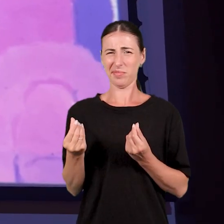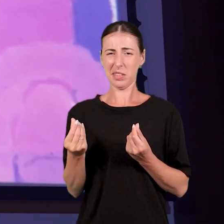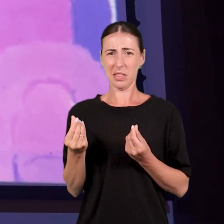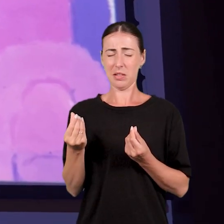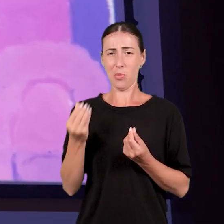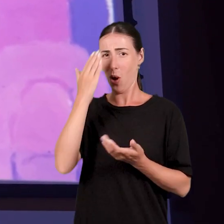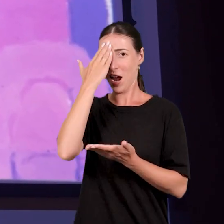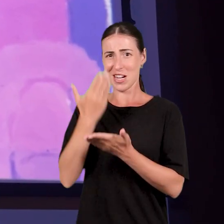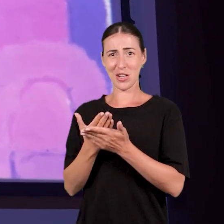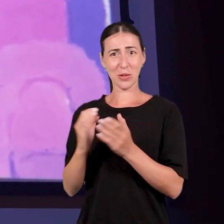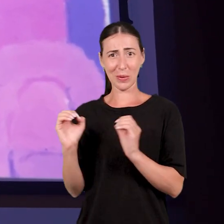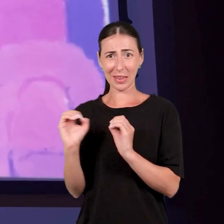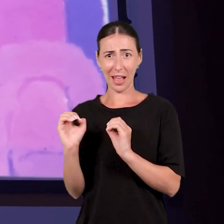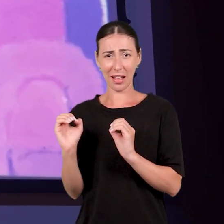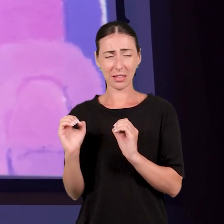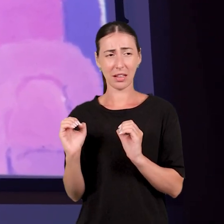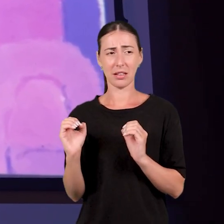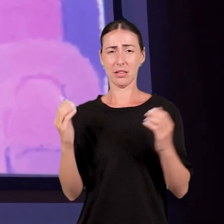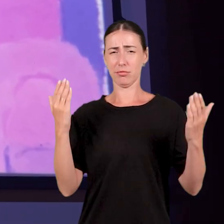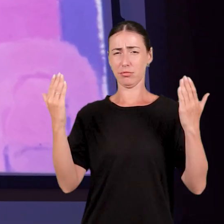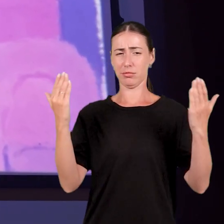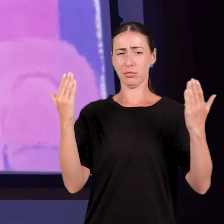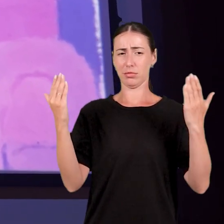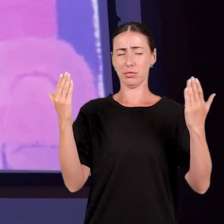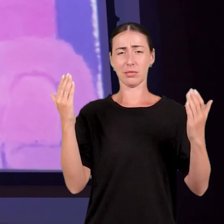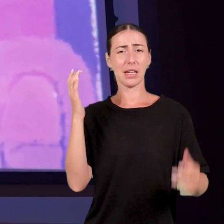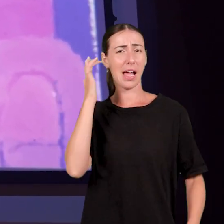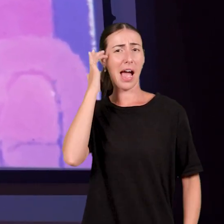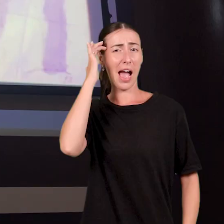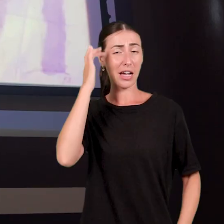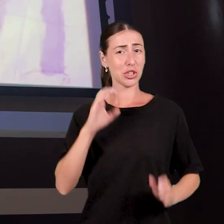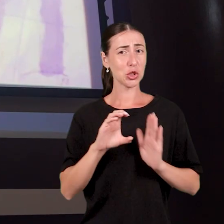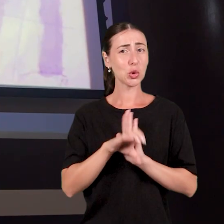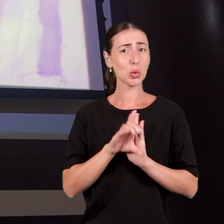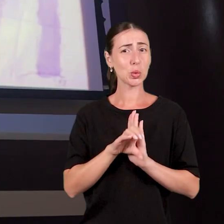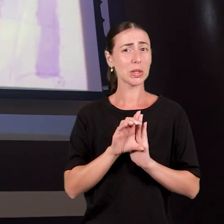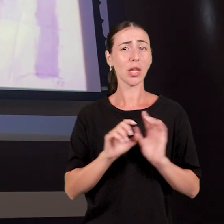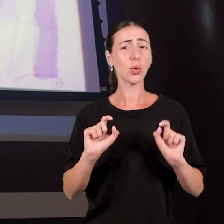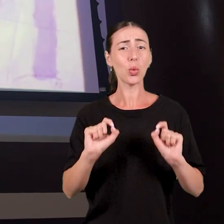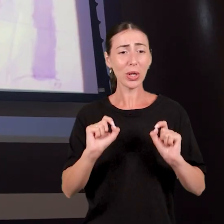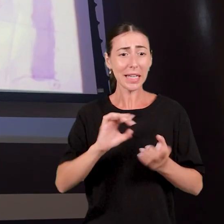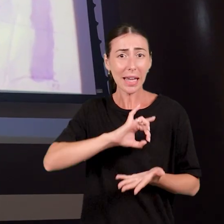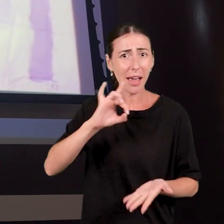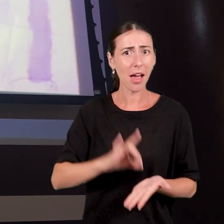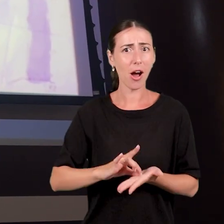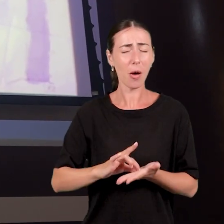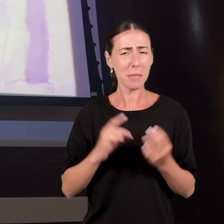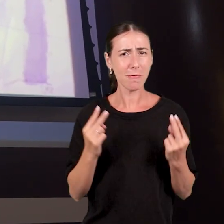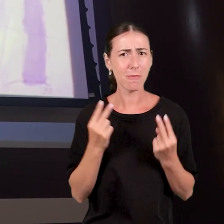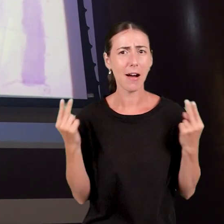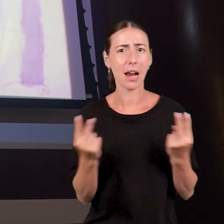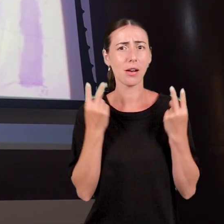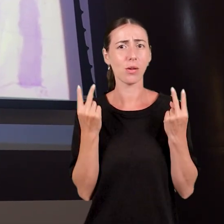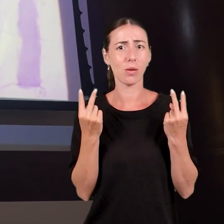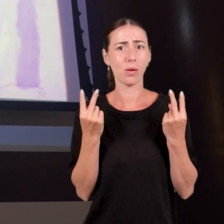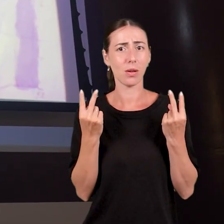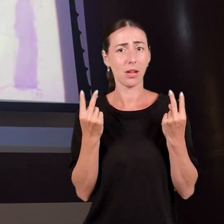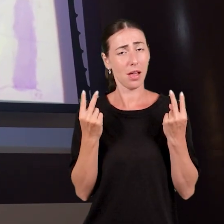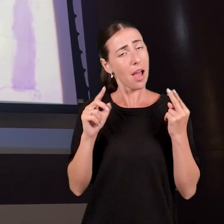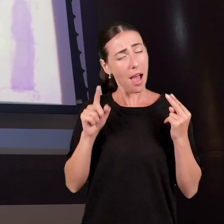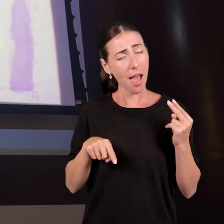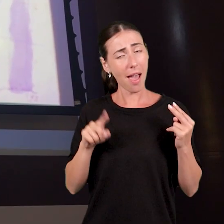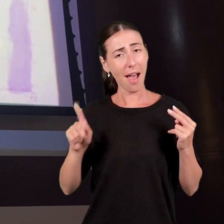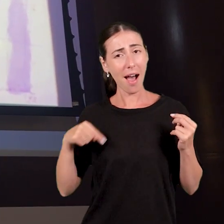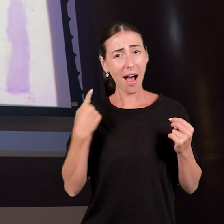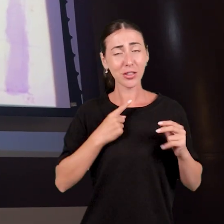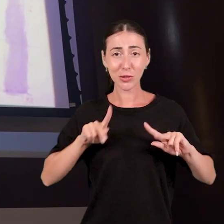verdadeiramente valiosa, nestes tempos pós-modernos: o próprio nome. É justamente isso que ele deseja trocar, não pelo